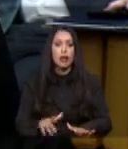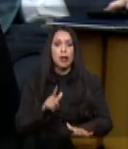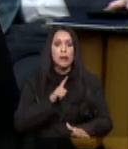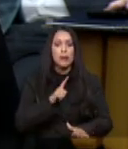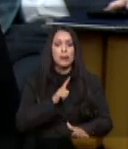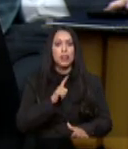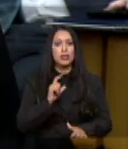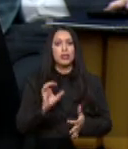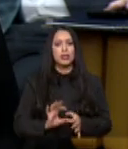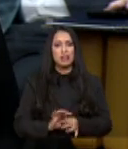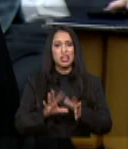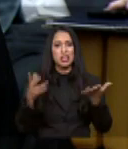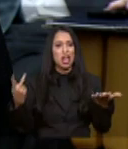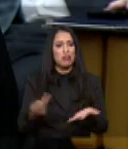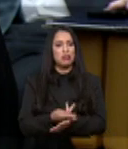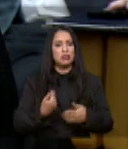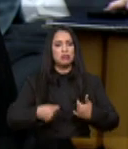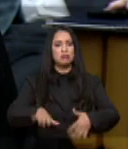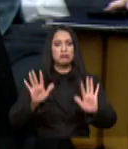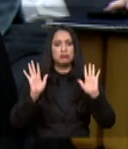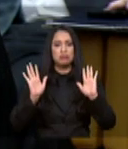boiada,